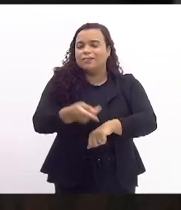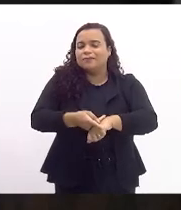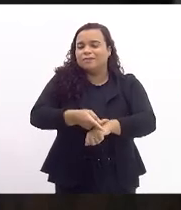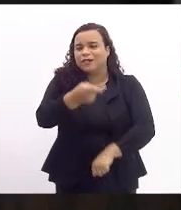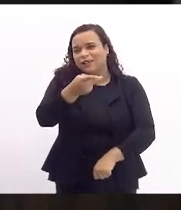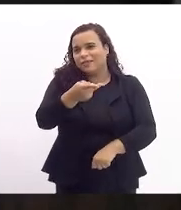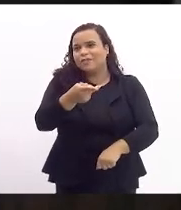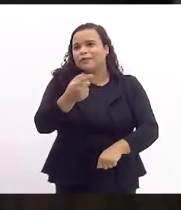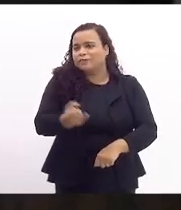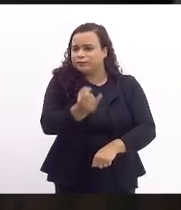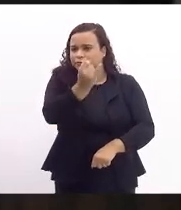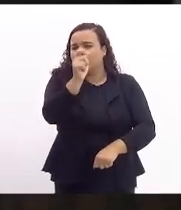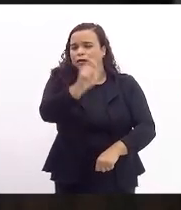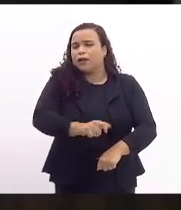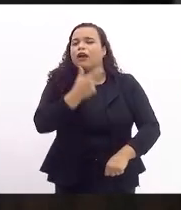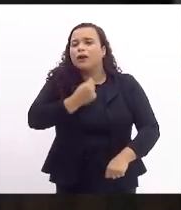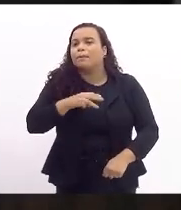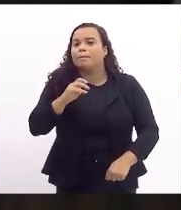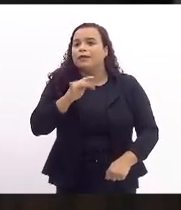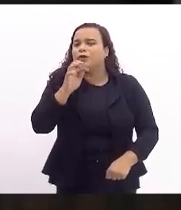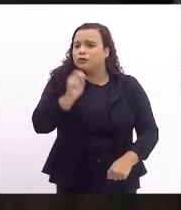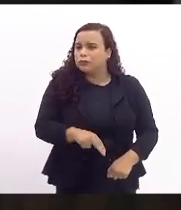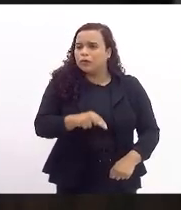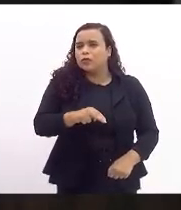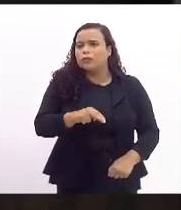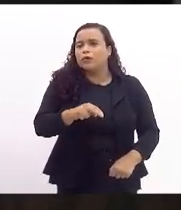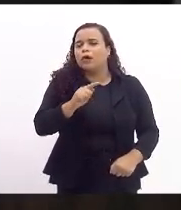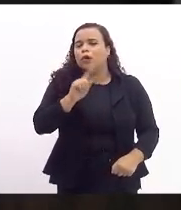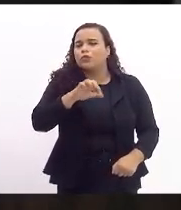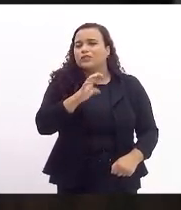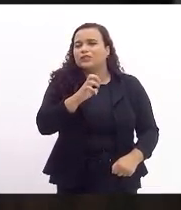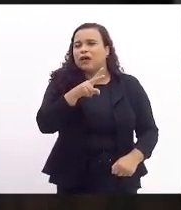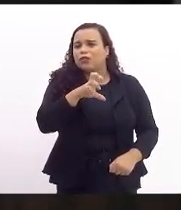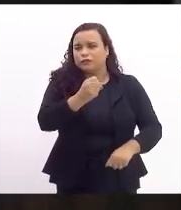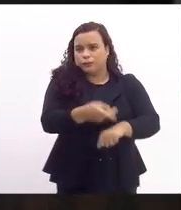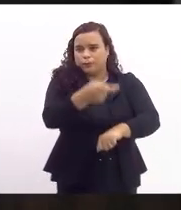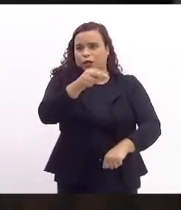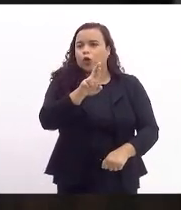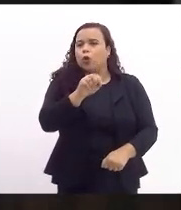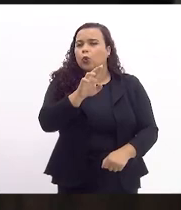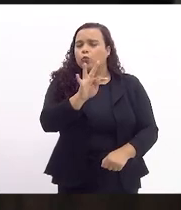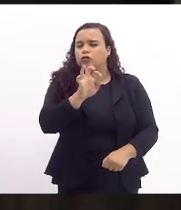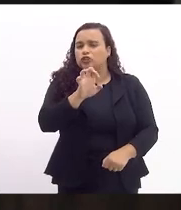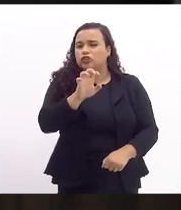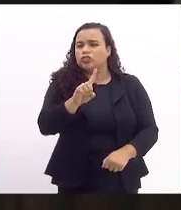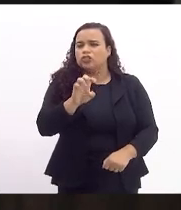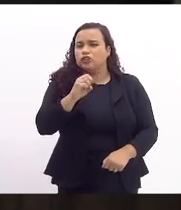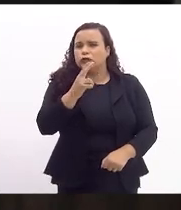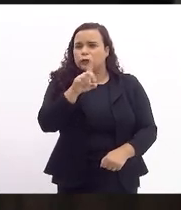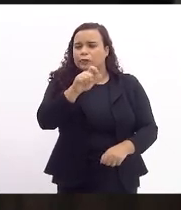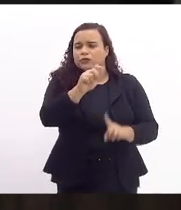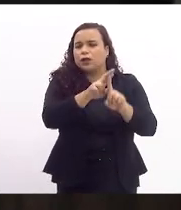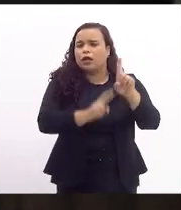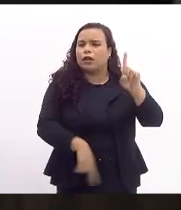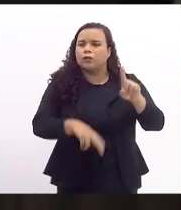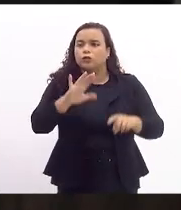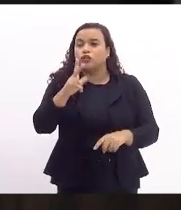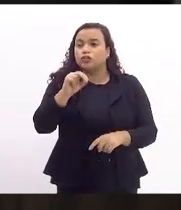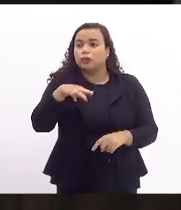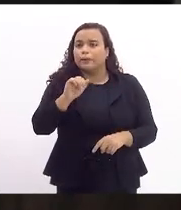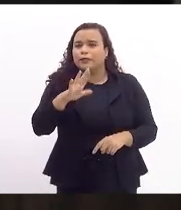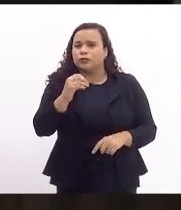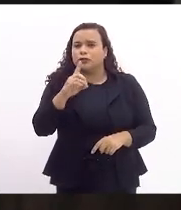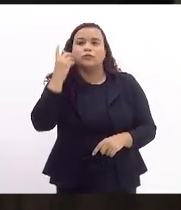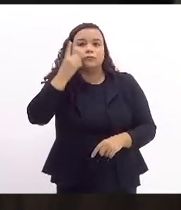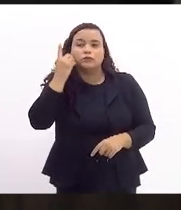Amilton Gonçalves o parecer da comissão de normas internas e proposições externas favorável ela todo pintado de Chico Machado em